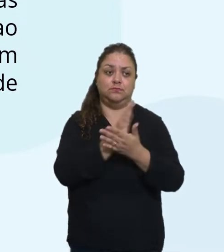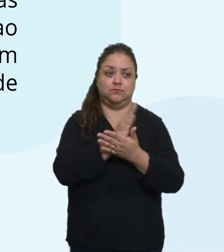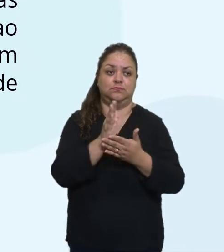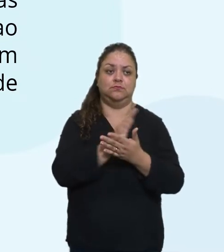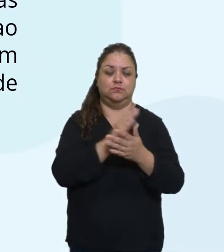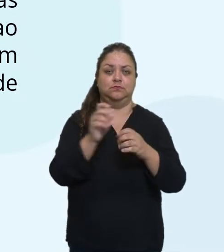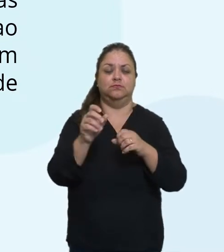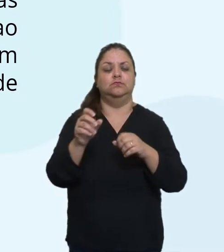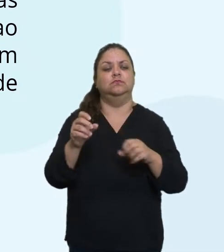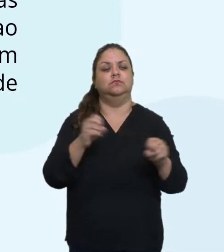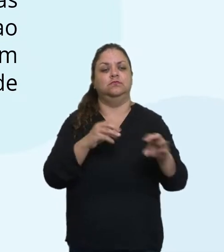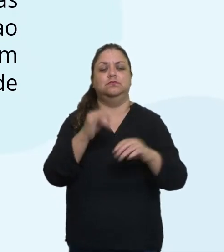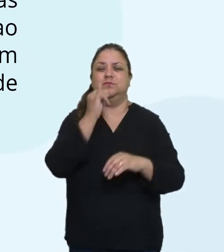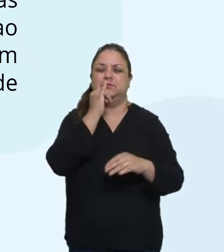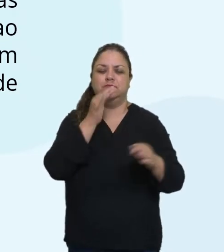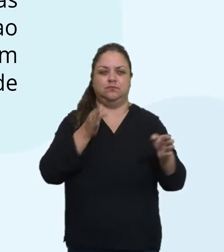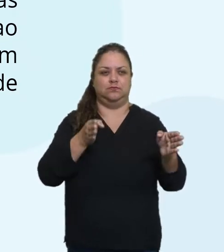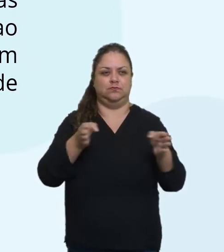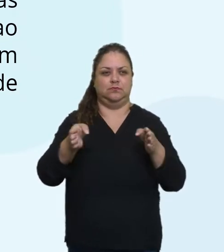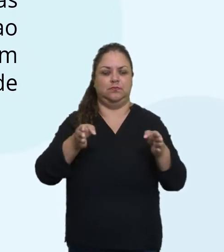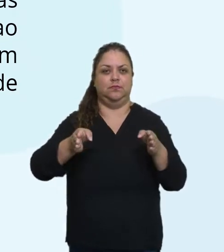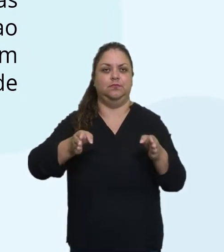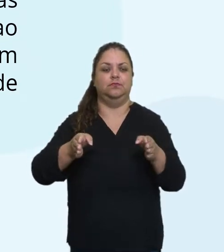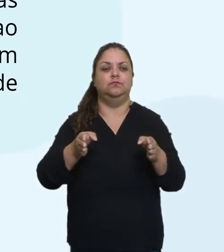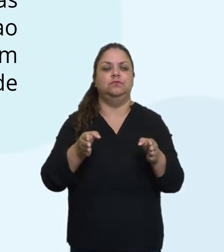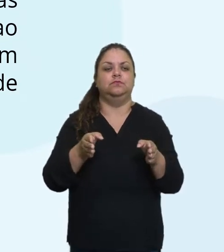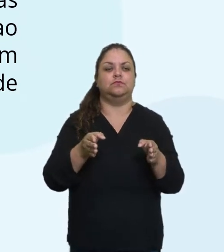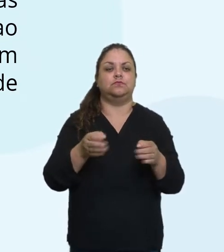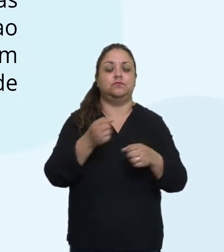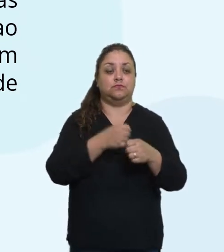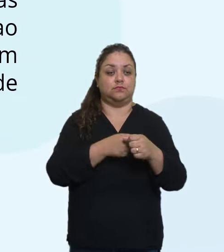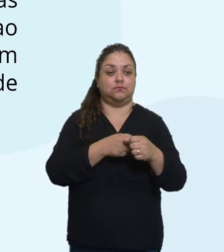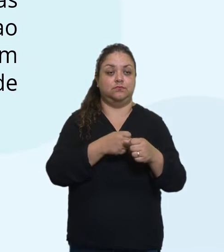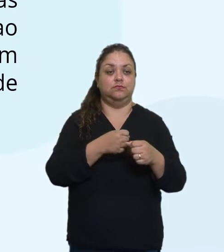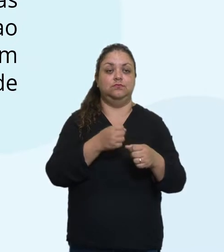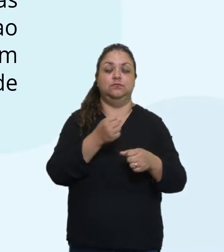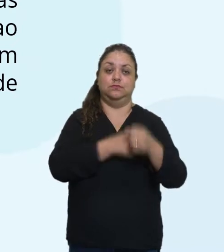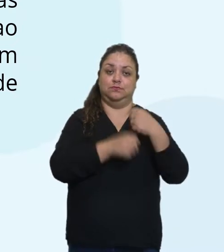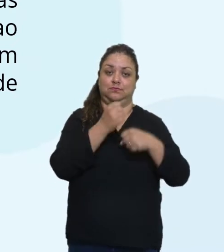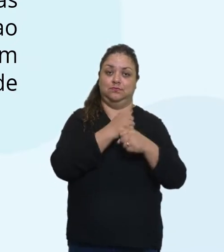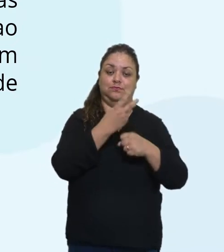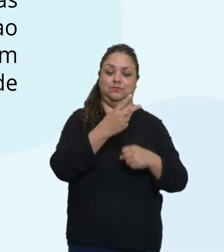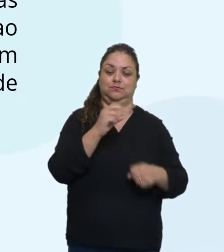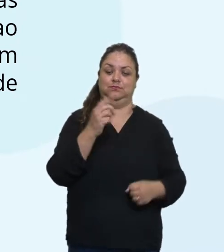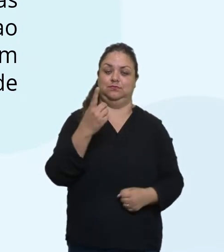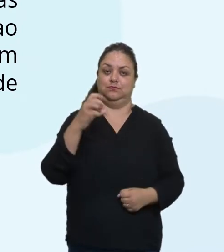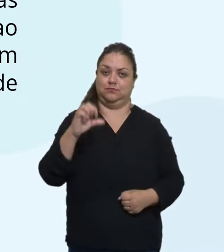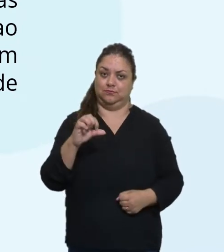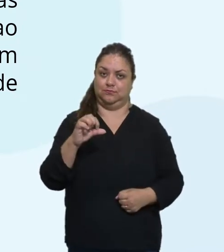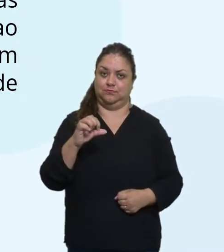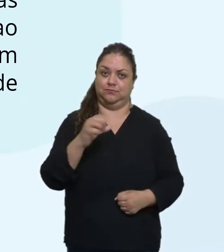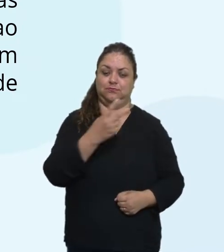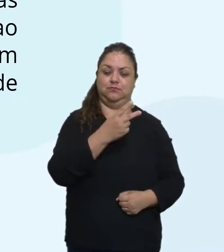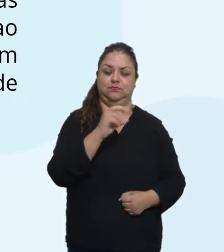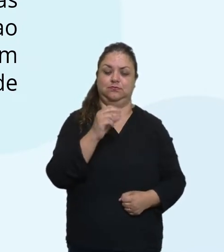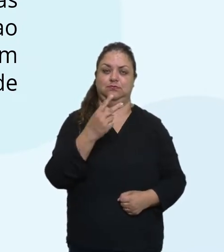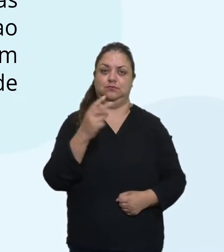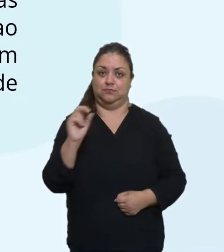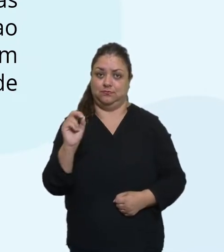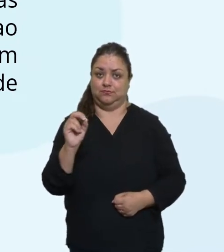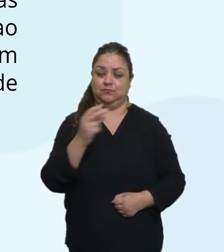que esse processo por exemplo que ocorreu aí durante 2019/2020 ainda